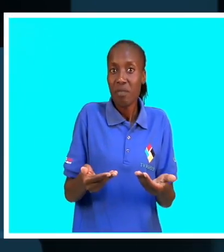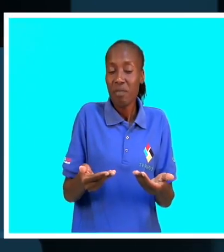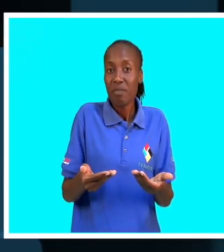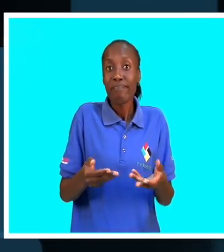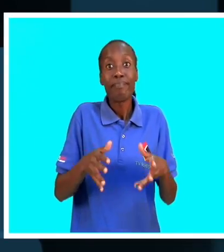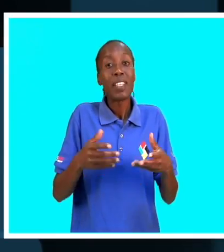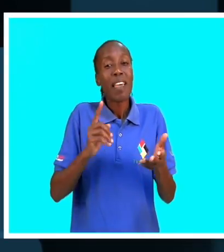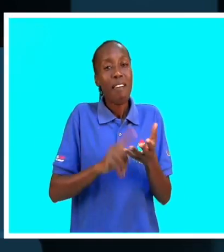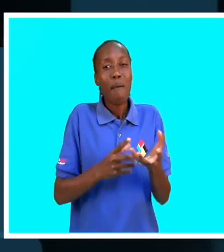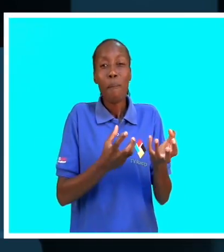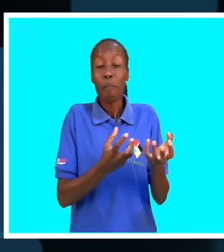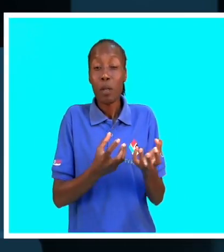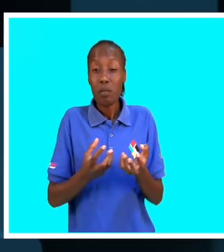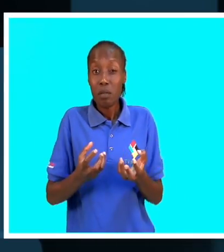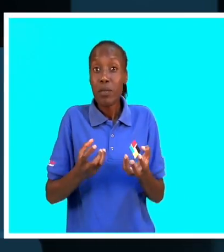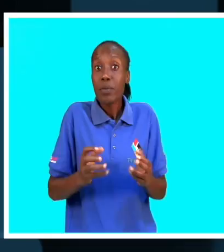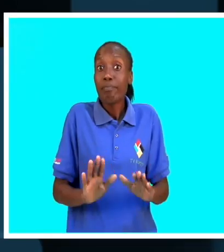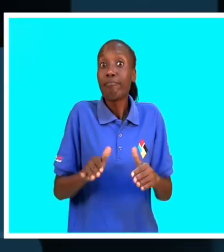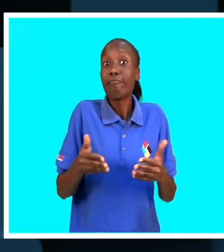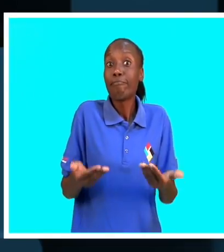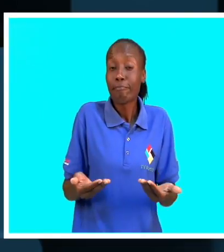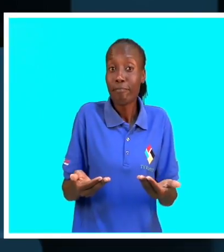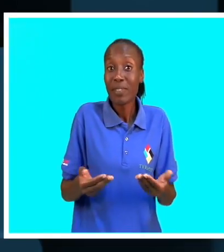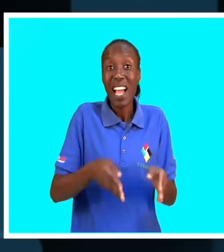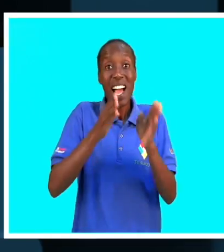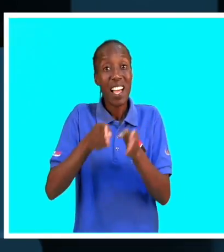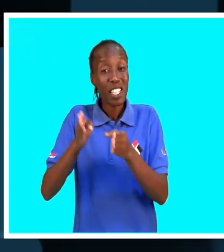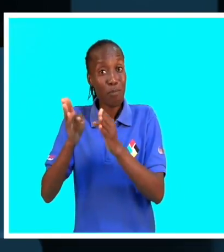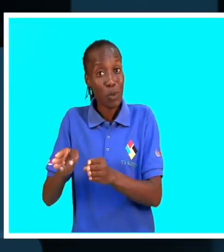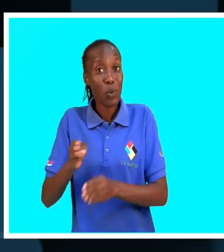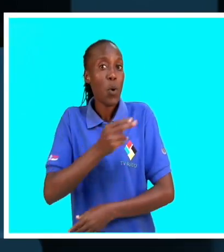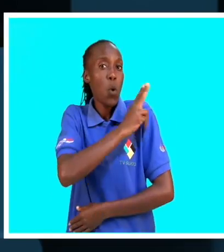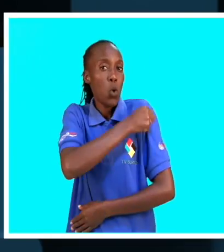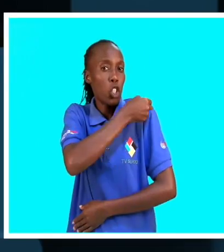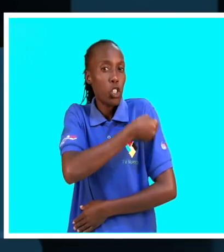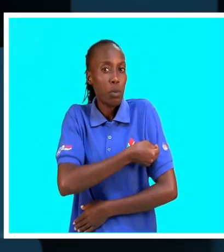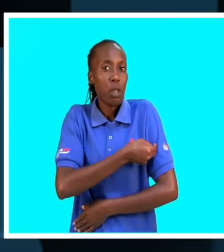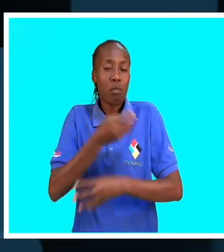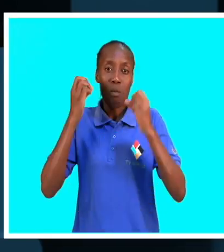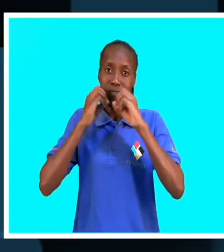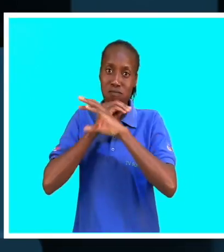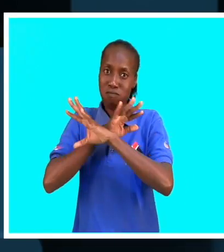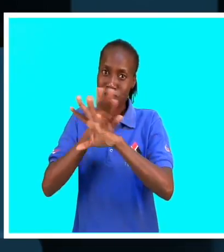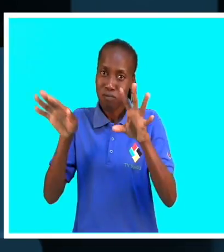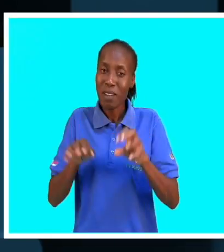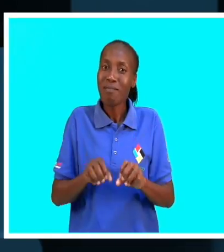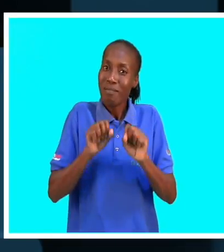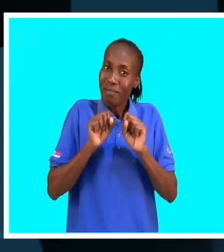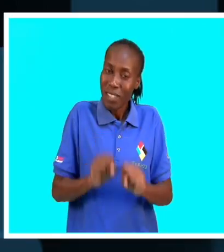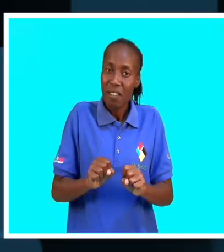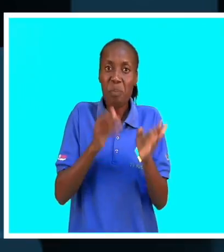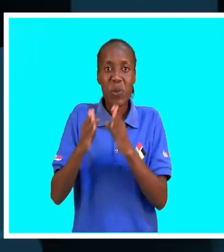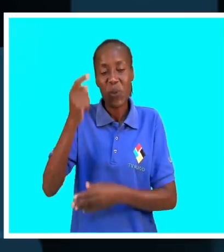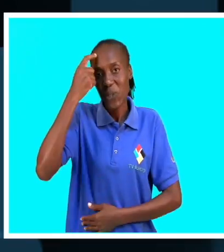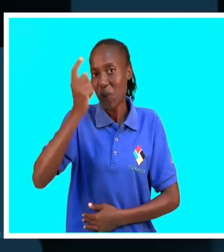É preciso que a parte médica difundisse isso. As pessoas não